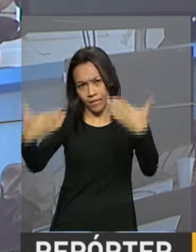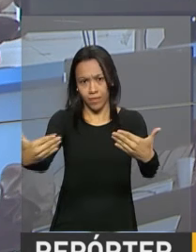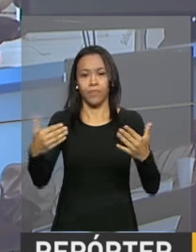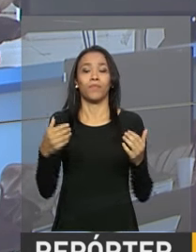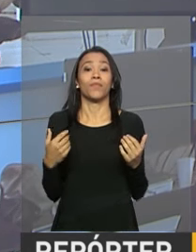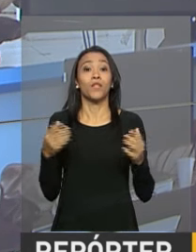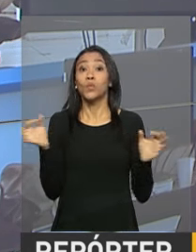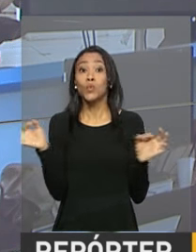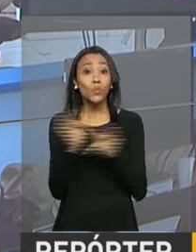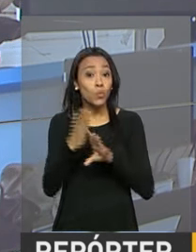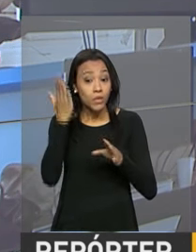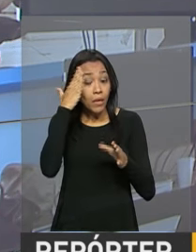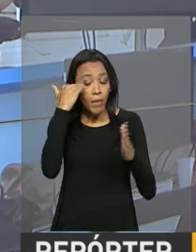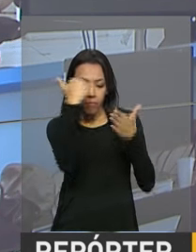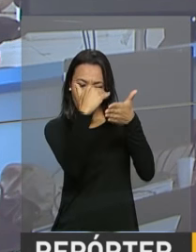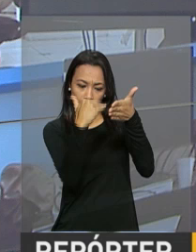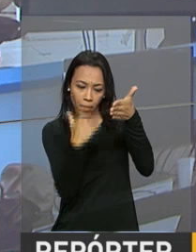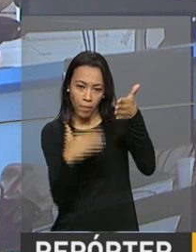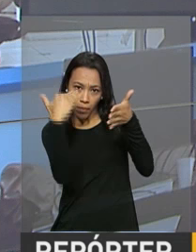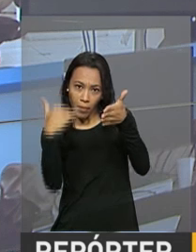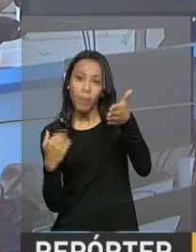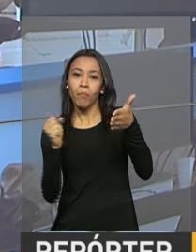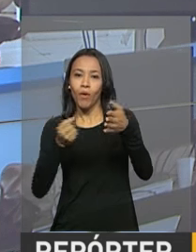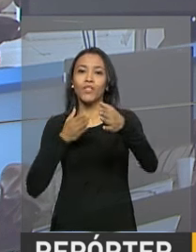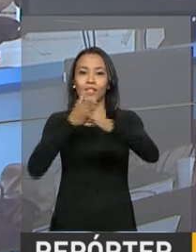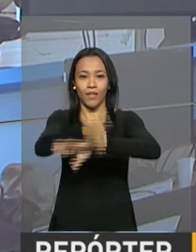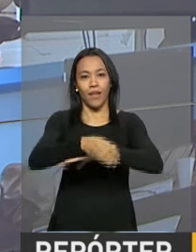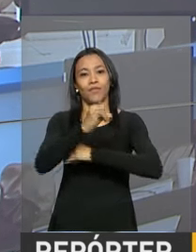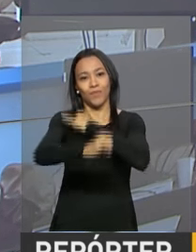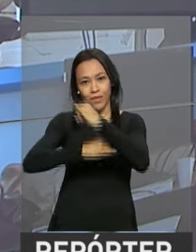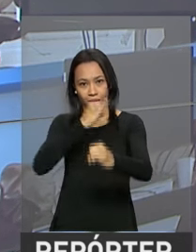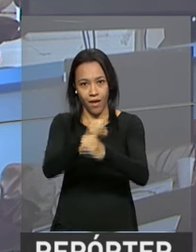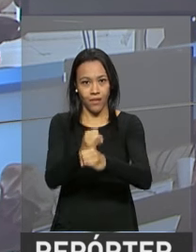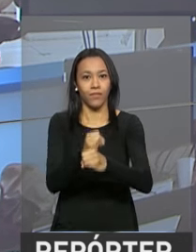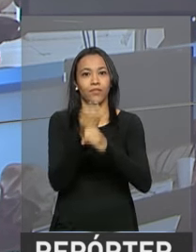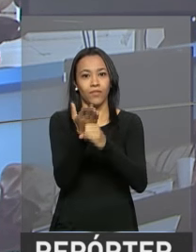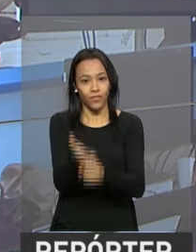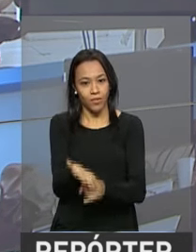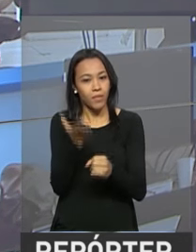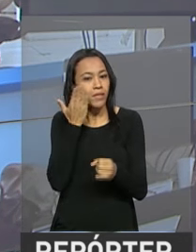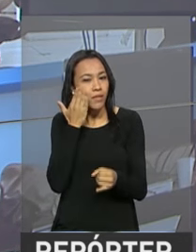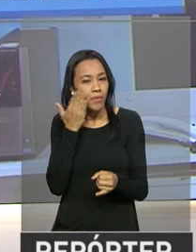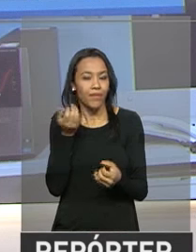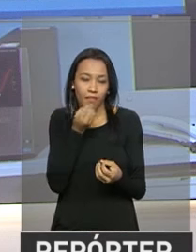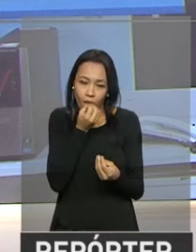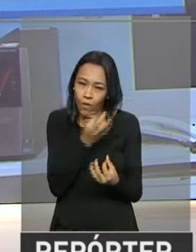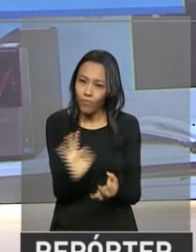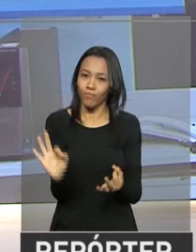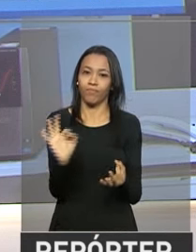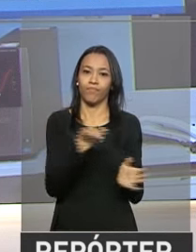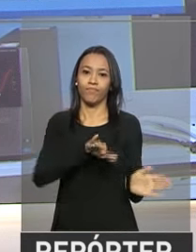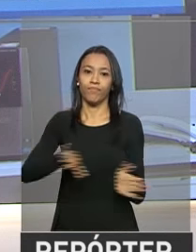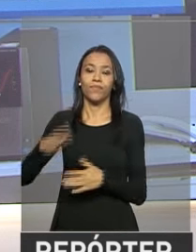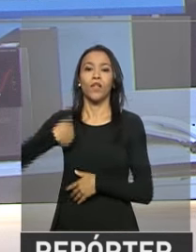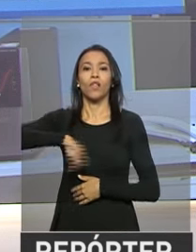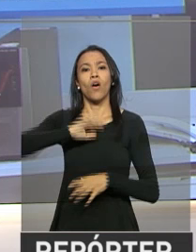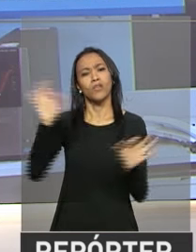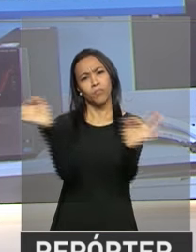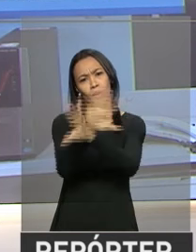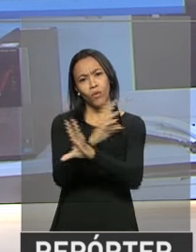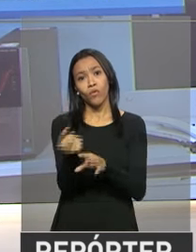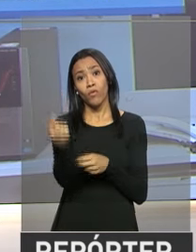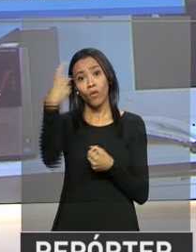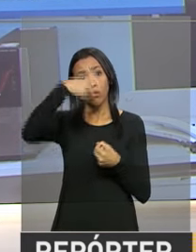completa está no site do Instituto Brasileiro de museus acesse confira vale a pena nós ficamos por aqui